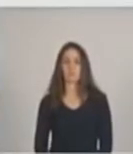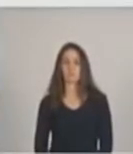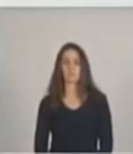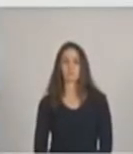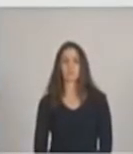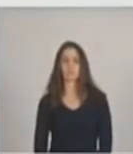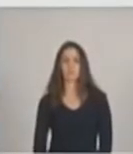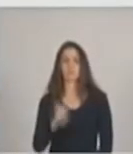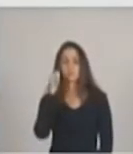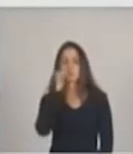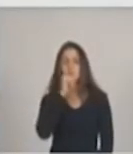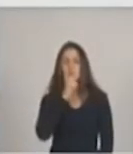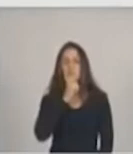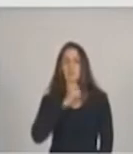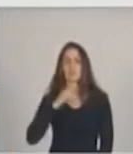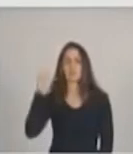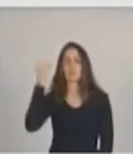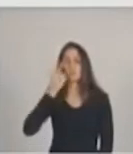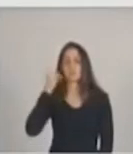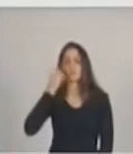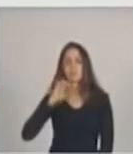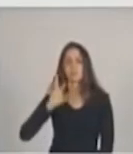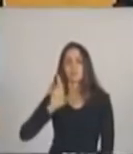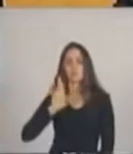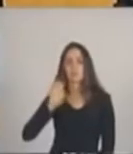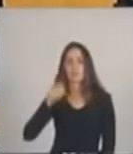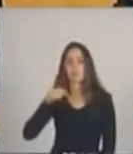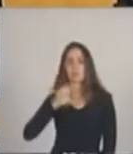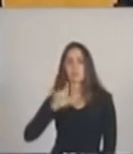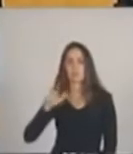Raquel sim, Lessa. Presidente. Deputado Raquel, estou te ouvindo.